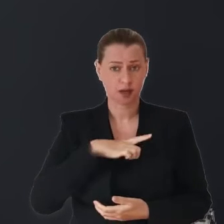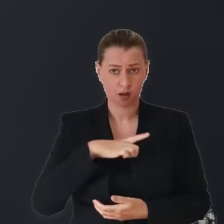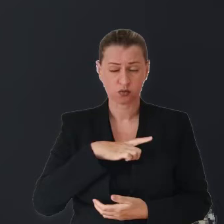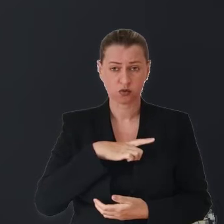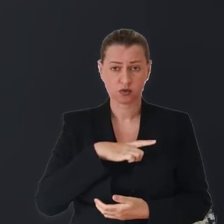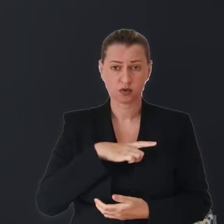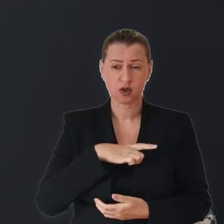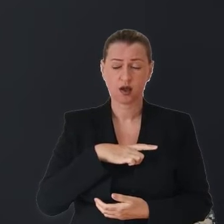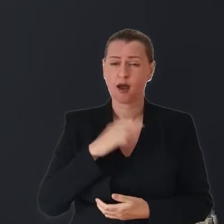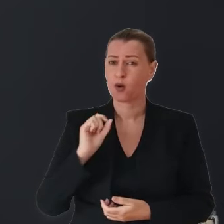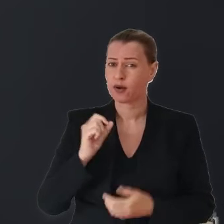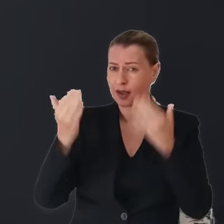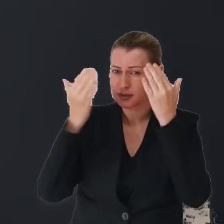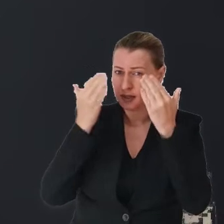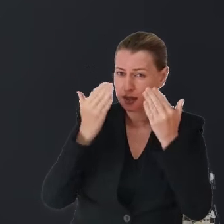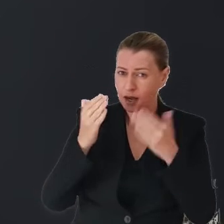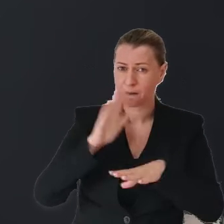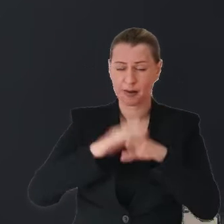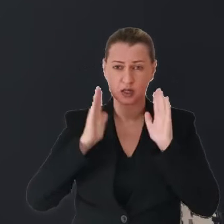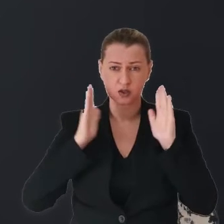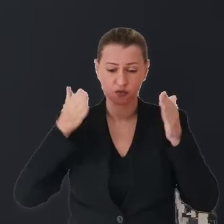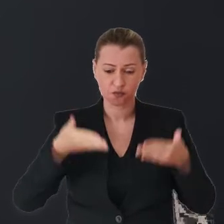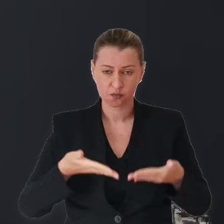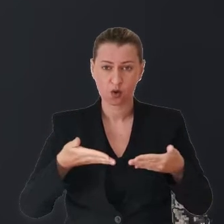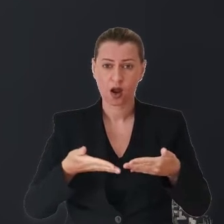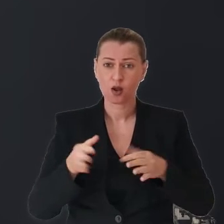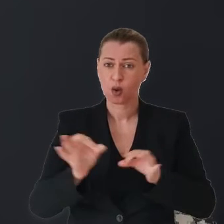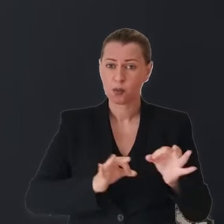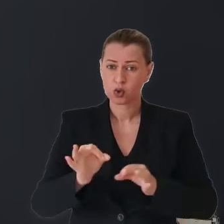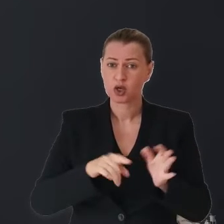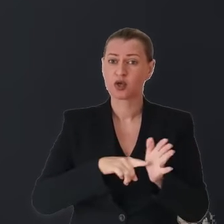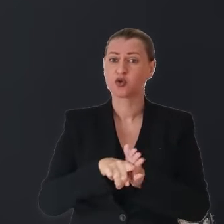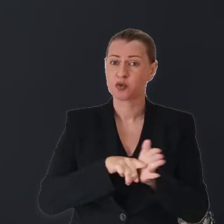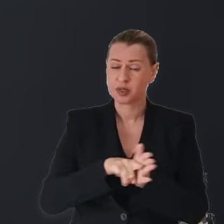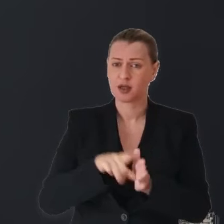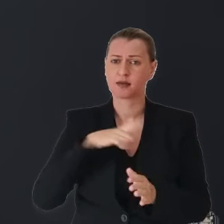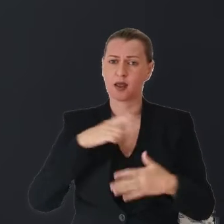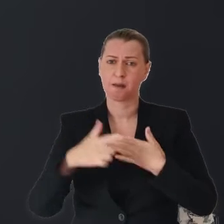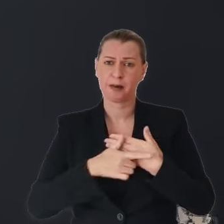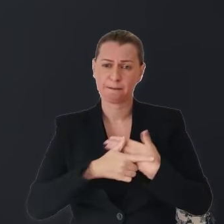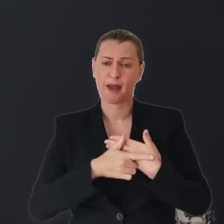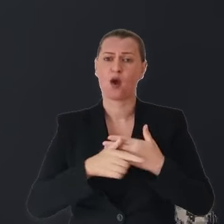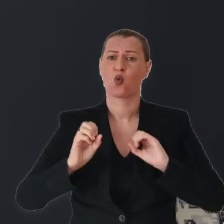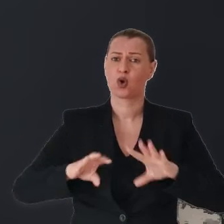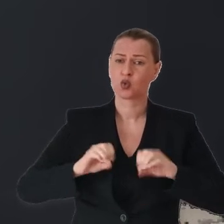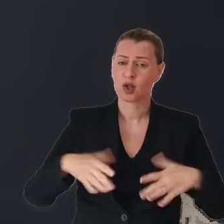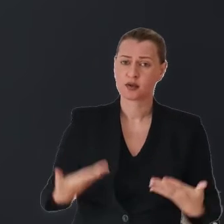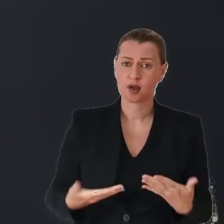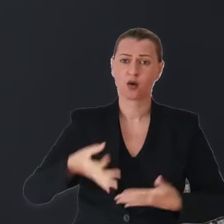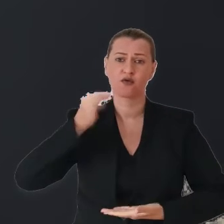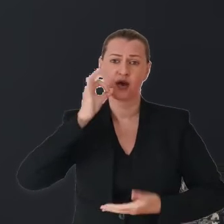essa análise mais direcionada aos projetos de pesquisa, mas tem um papel educativo, e aí o Café da Ética é uma forma